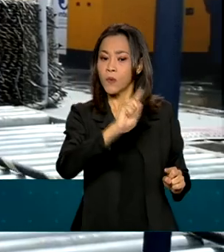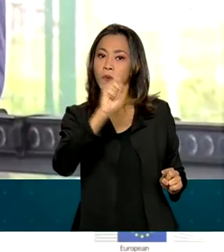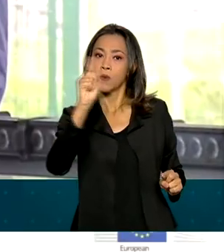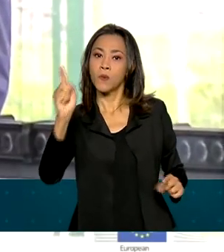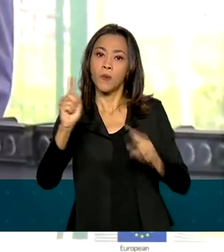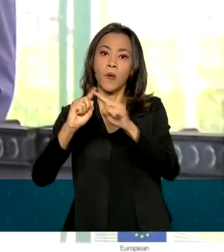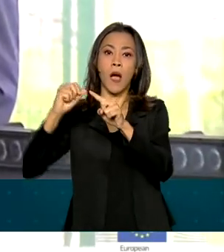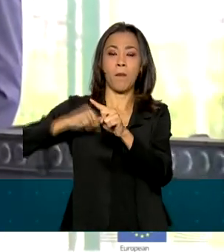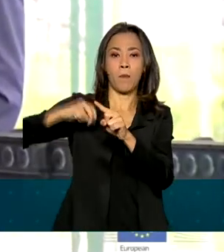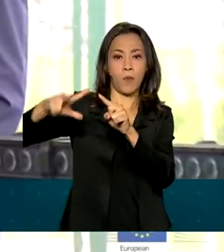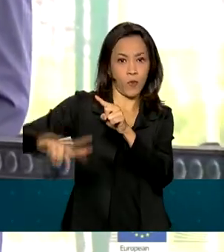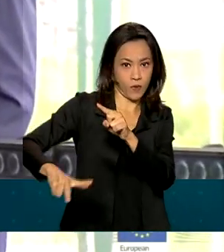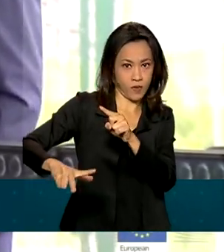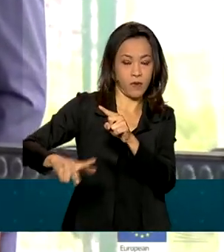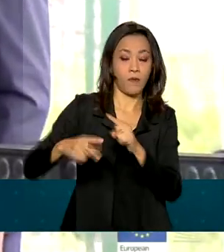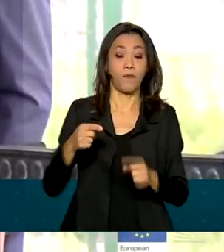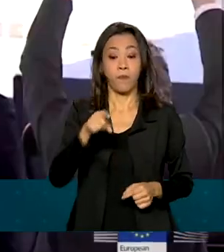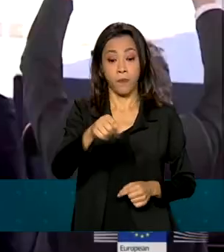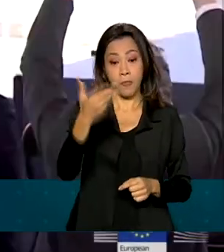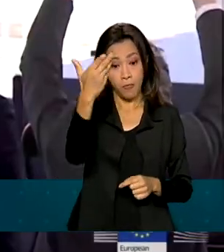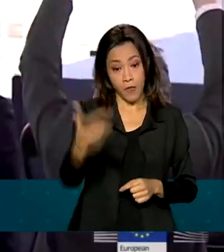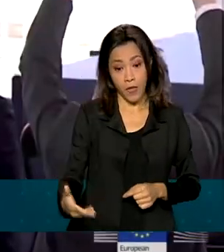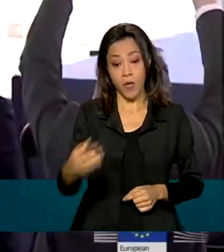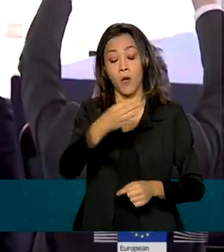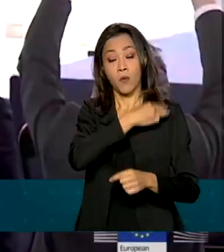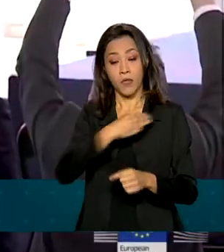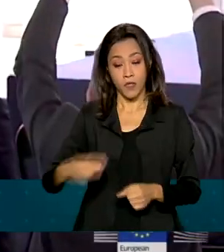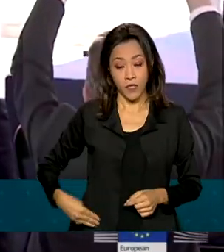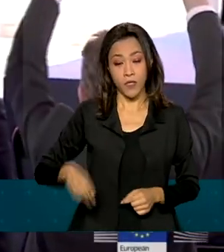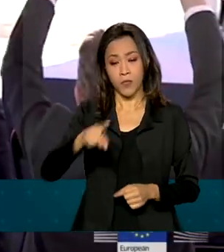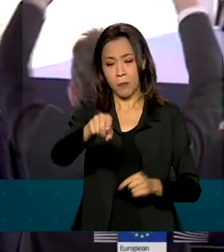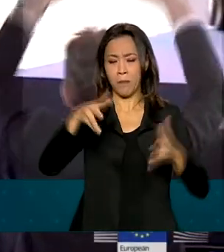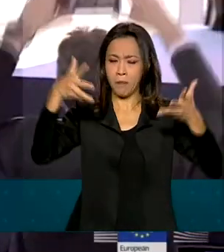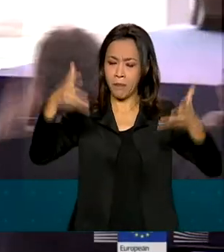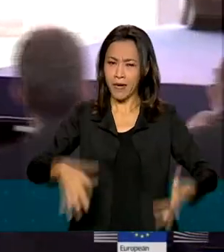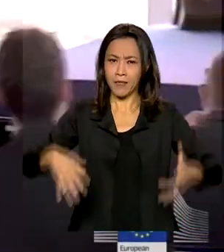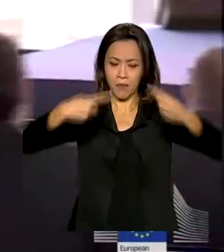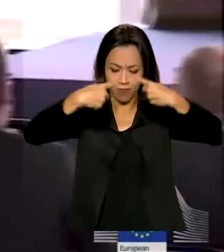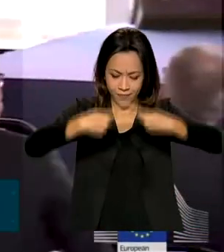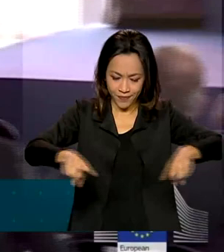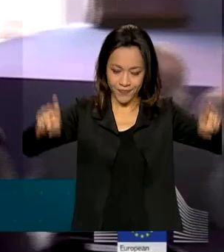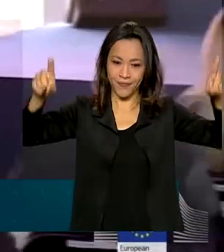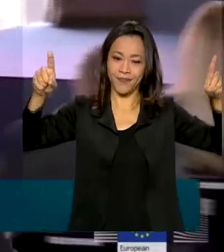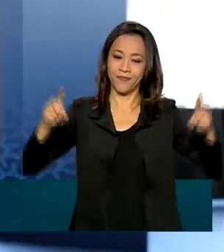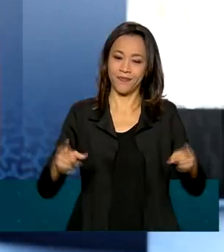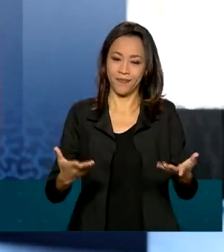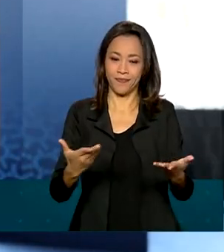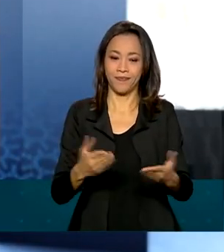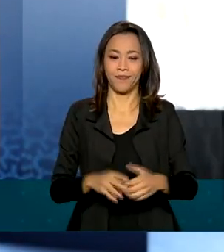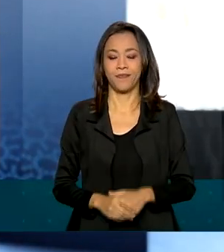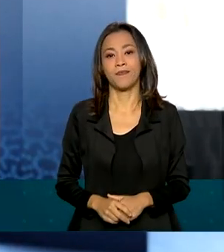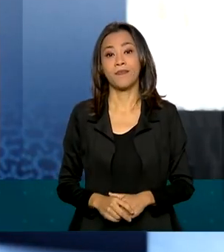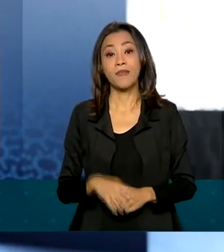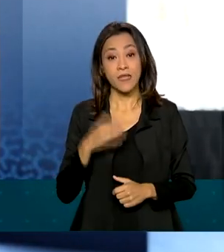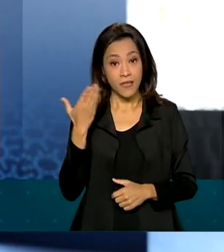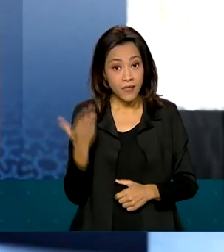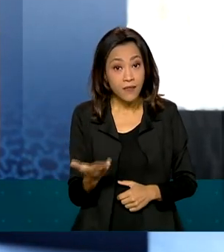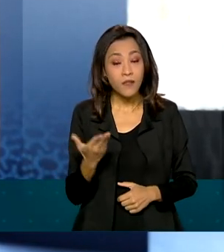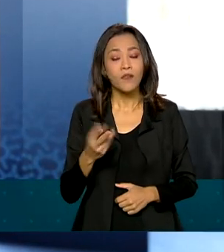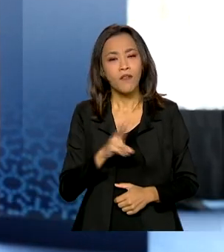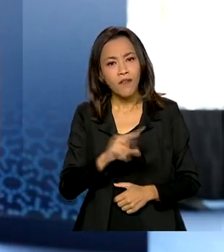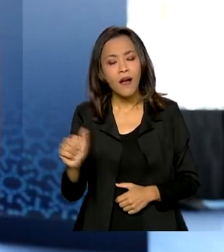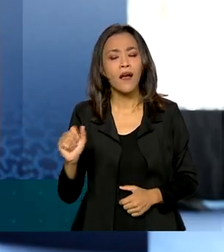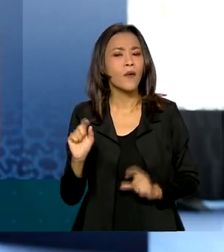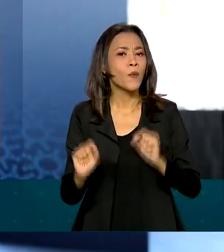Portugal. O ministro Marcos Pontes participou da cerimônia que marcou o início das operações. Vai permitir maior